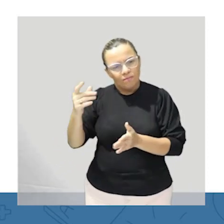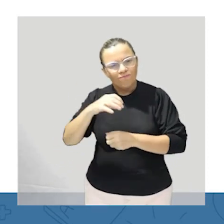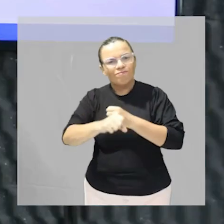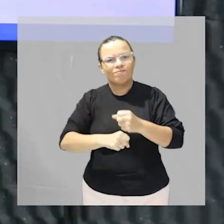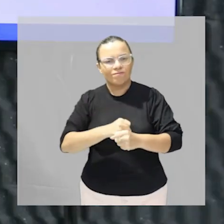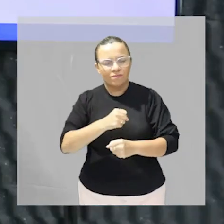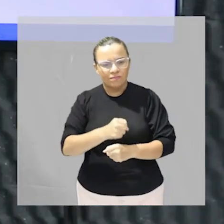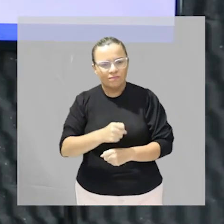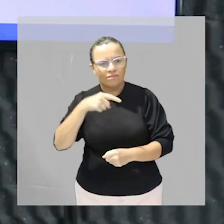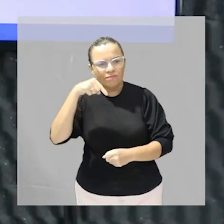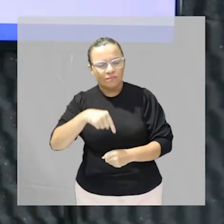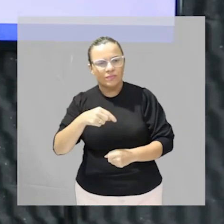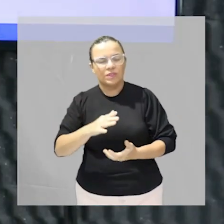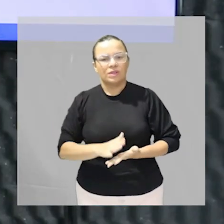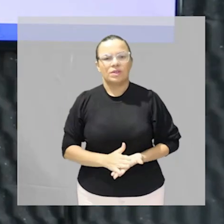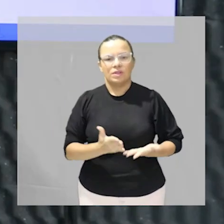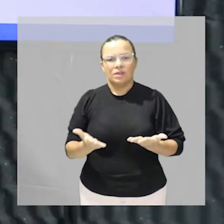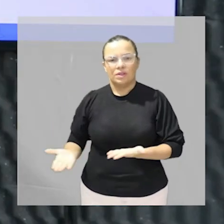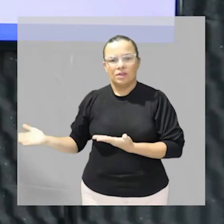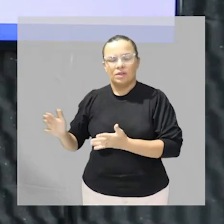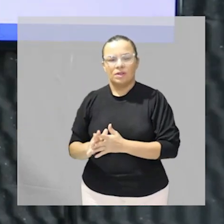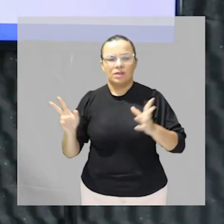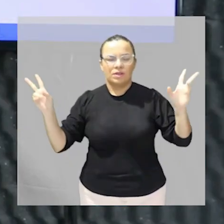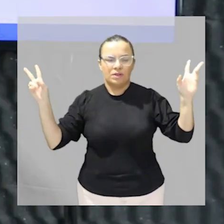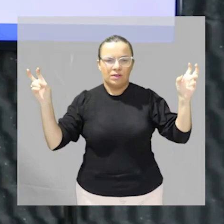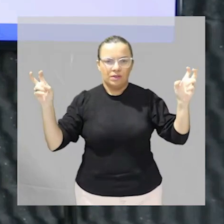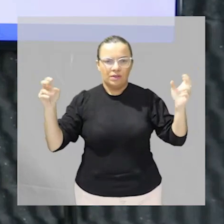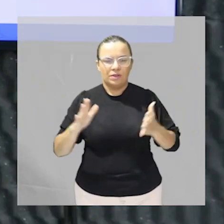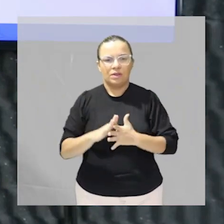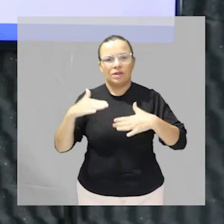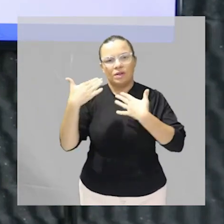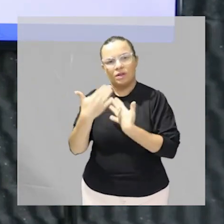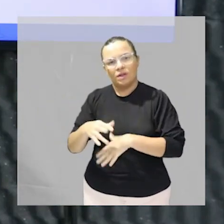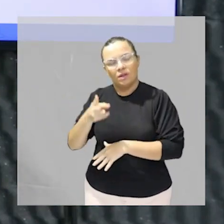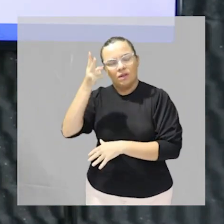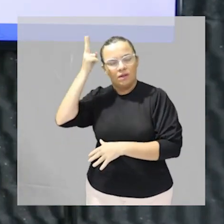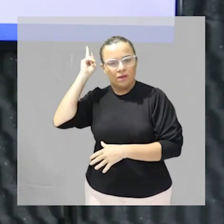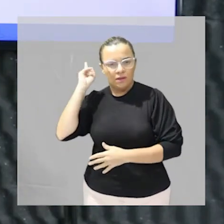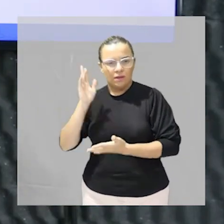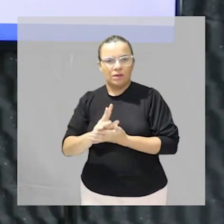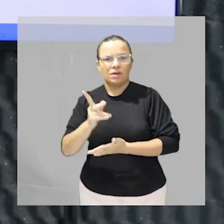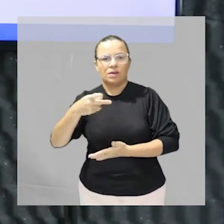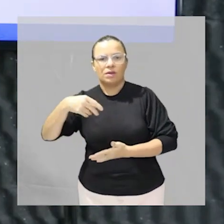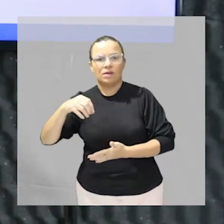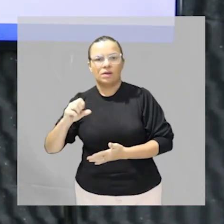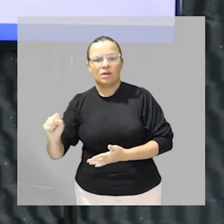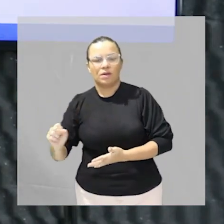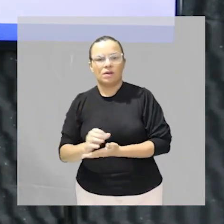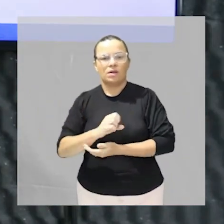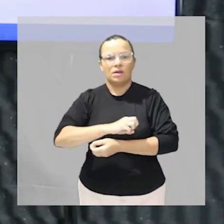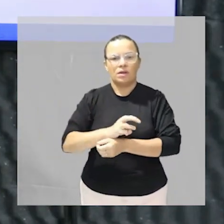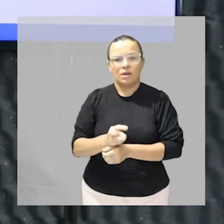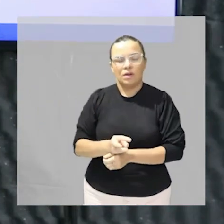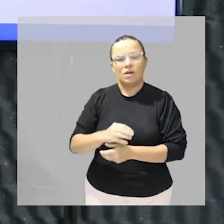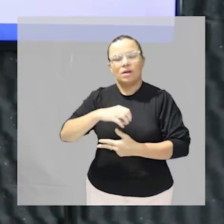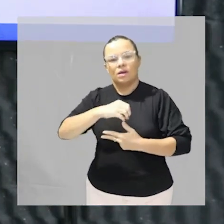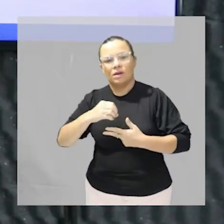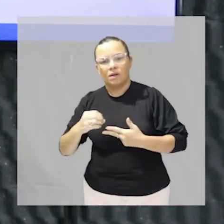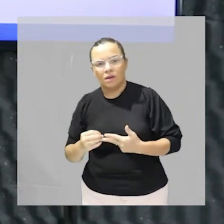caíram sobre esse tema nas provas do vestibular Paz, Uema e do